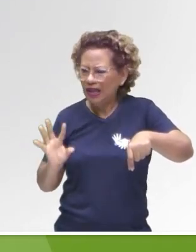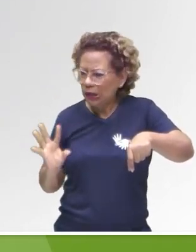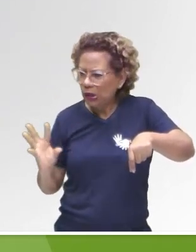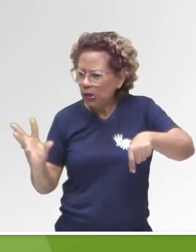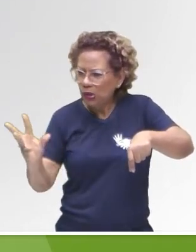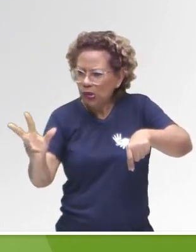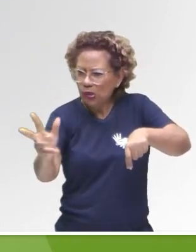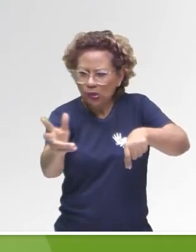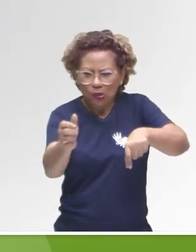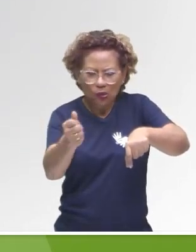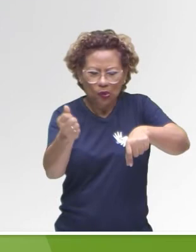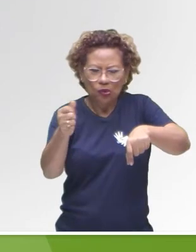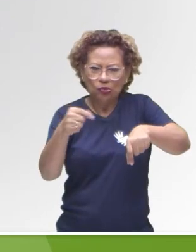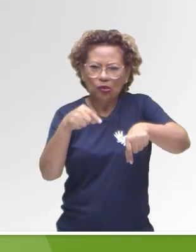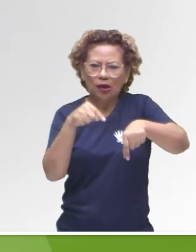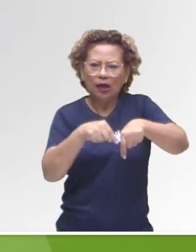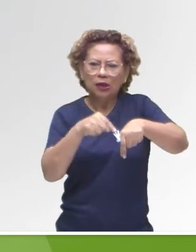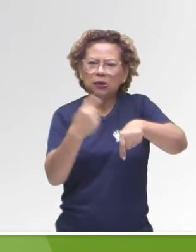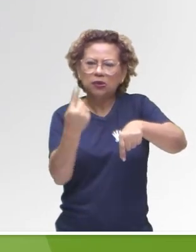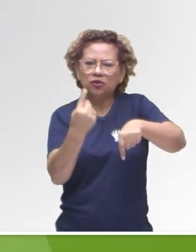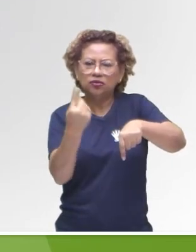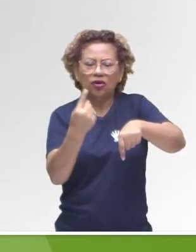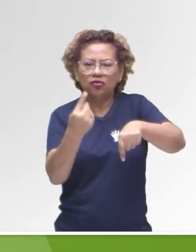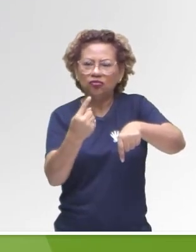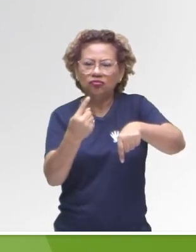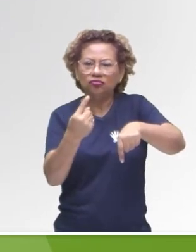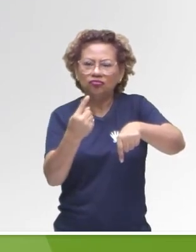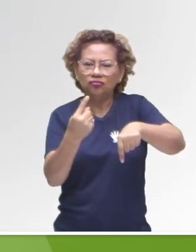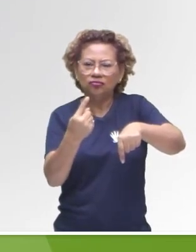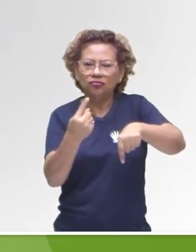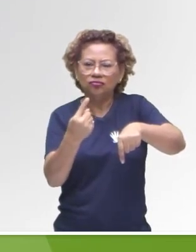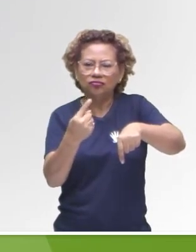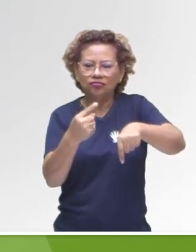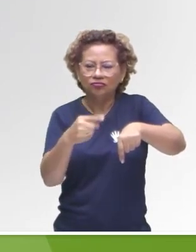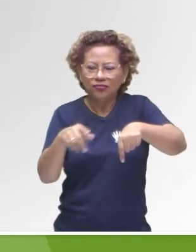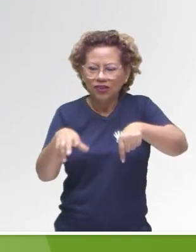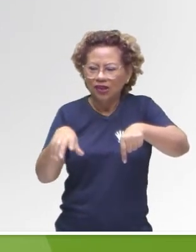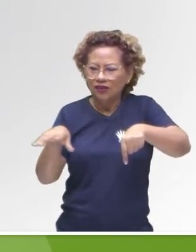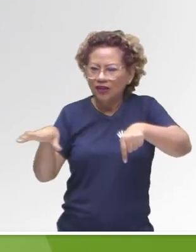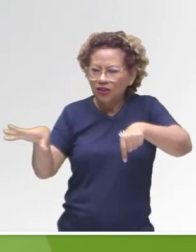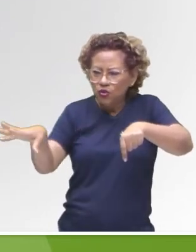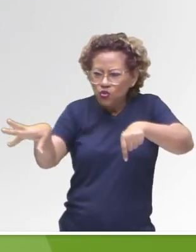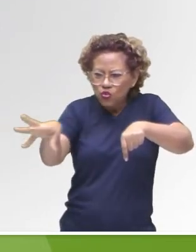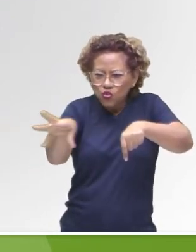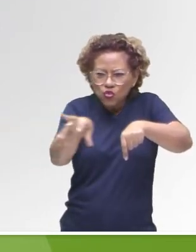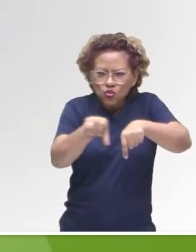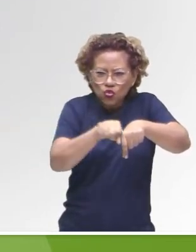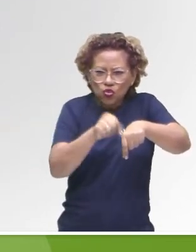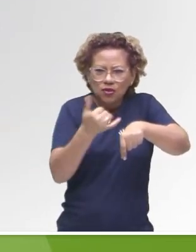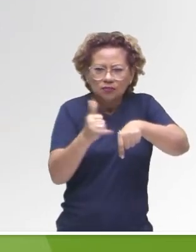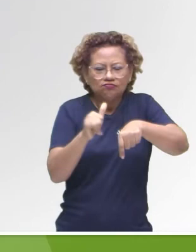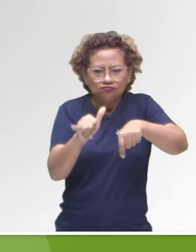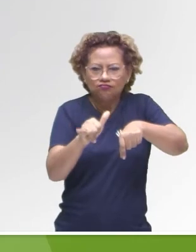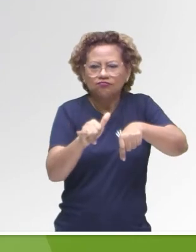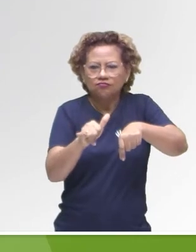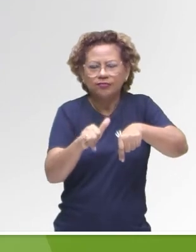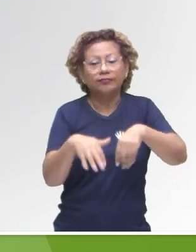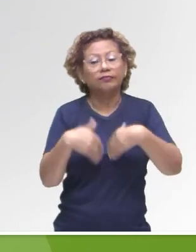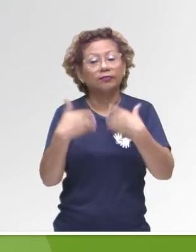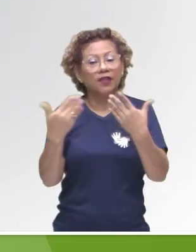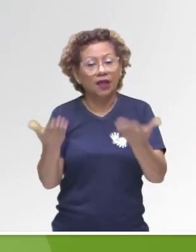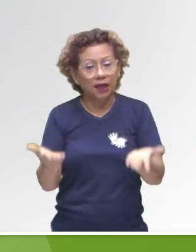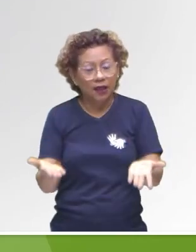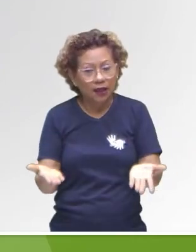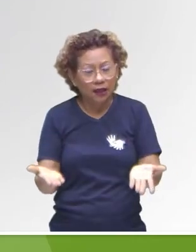total do circuito. É como se fosse um valor único de capacitância. Tá certo? Então, essa